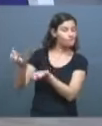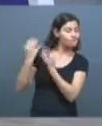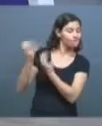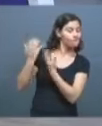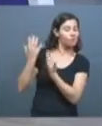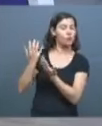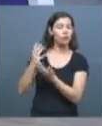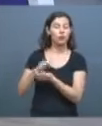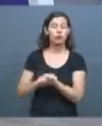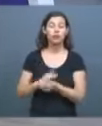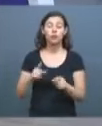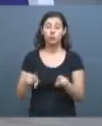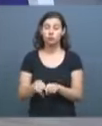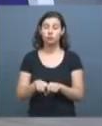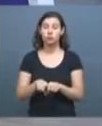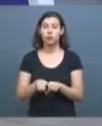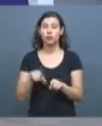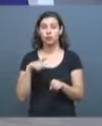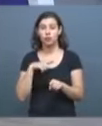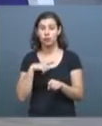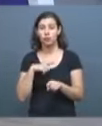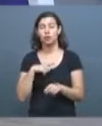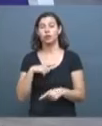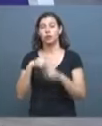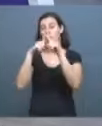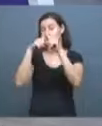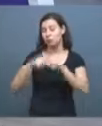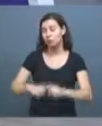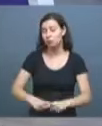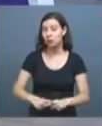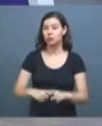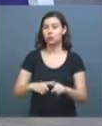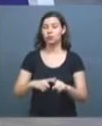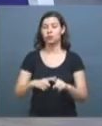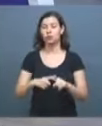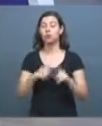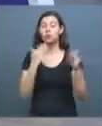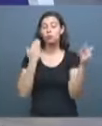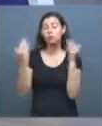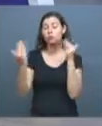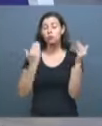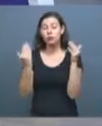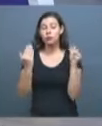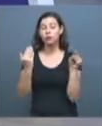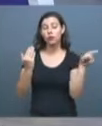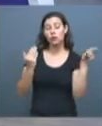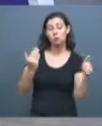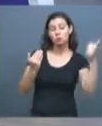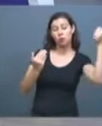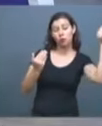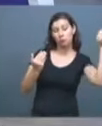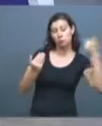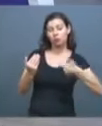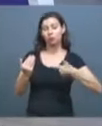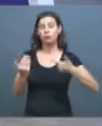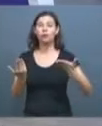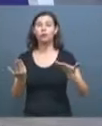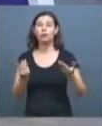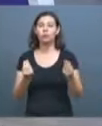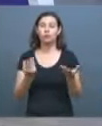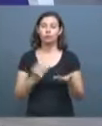Exatamente, dia. Competitividade, comparação, tudo isso faz com que o estresse seja o mal do século, sim. Eu e o Dr.